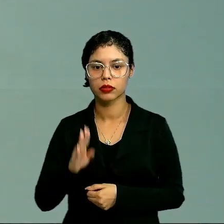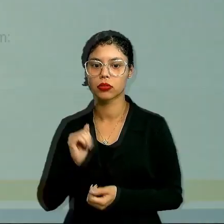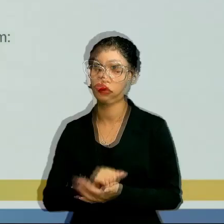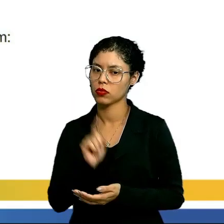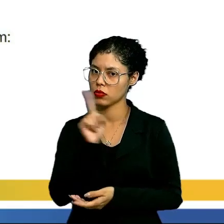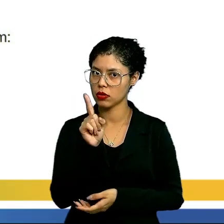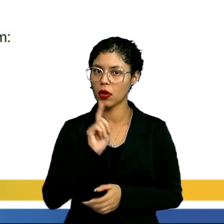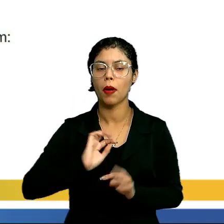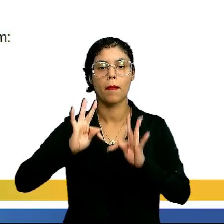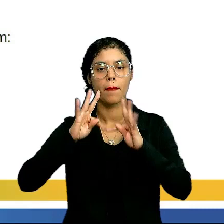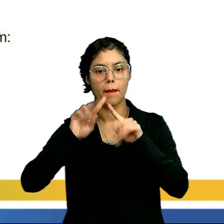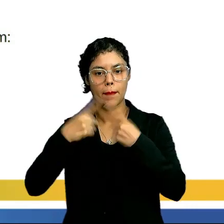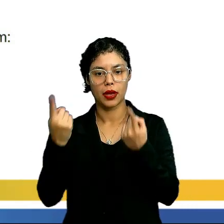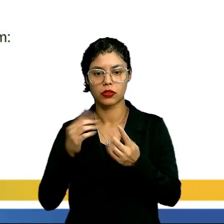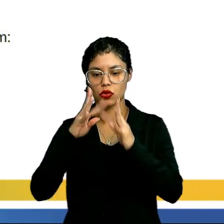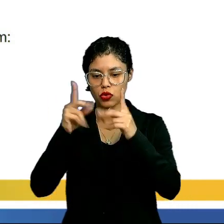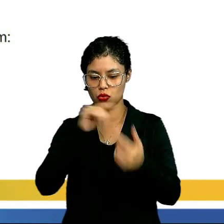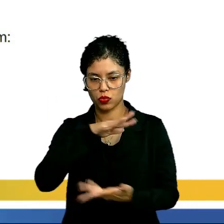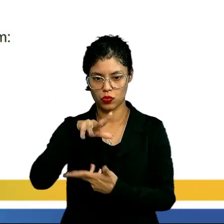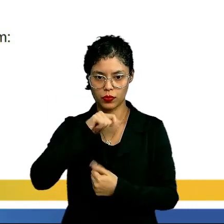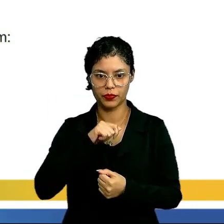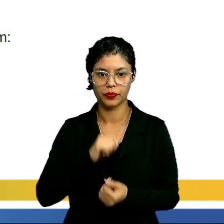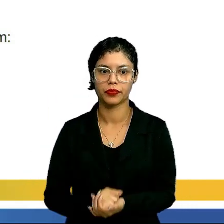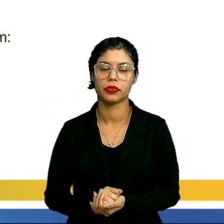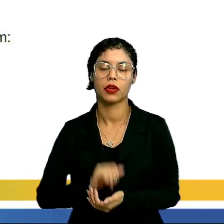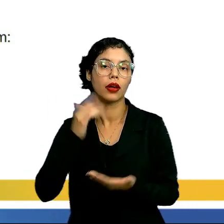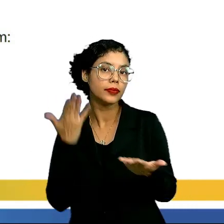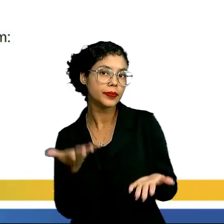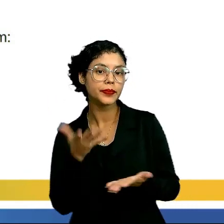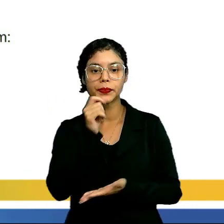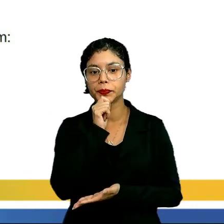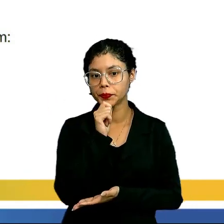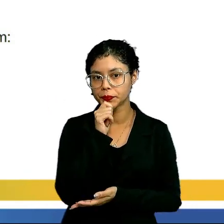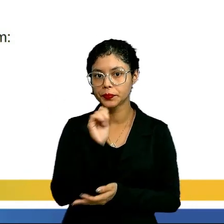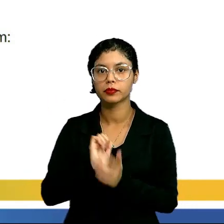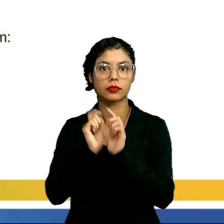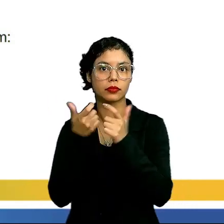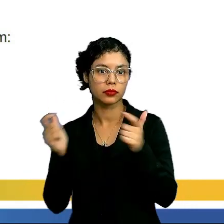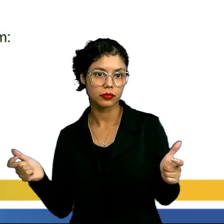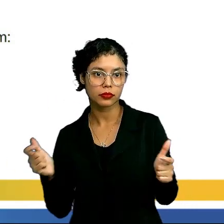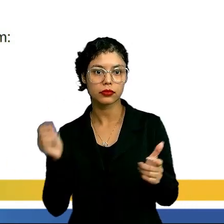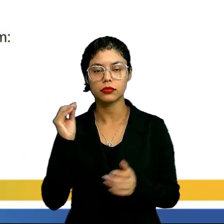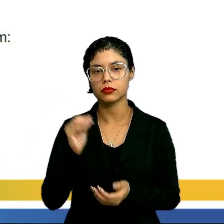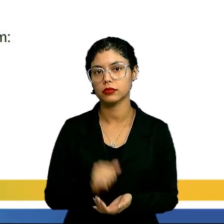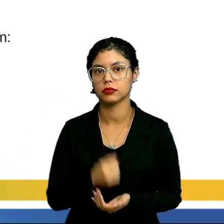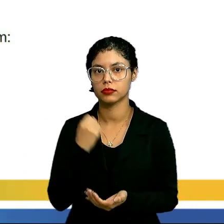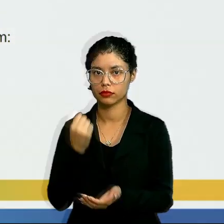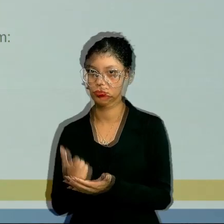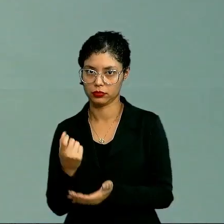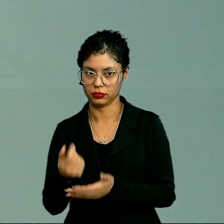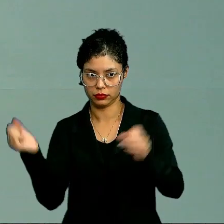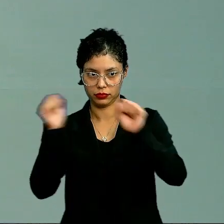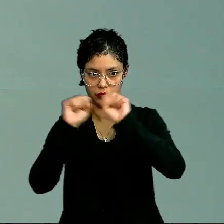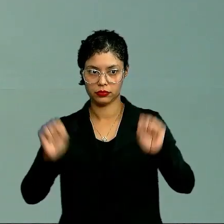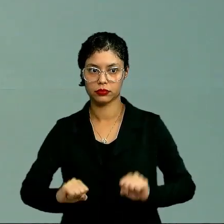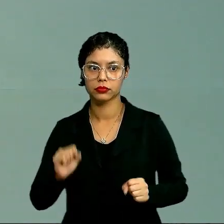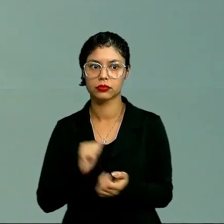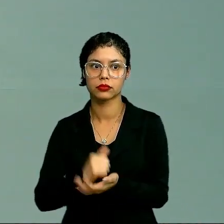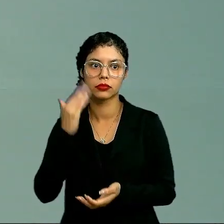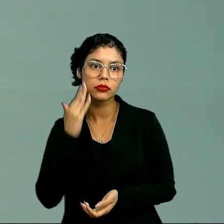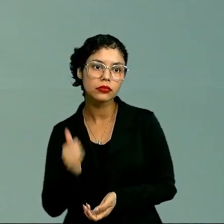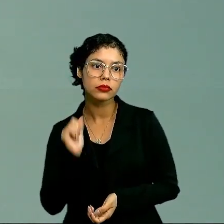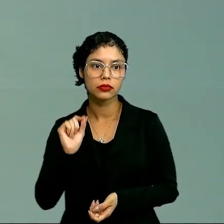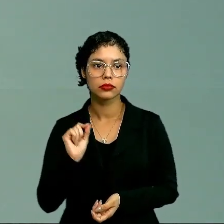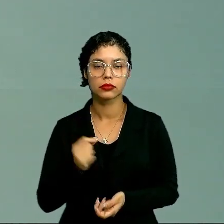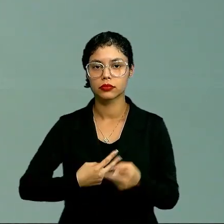é o problema da corrupção. Sem contar também o aumento dos custos operacionais do sistema. Nós sabemos